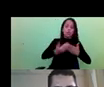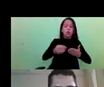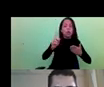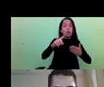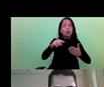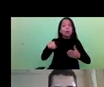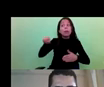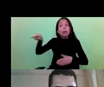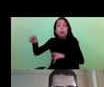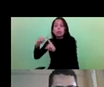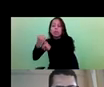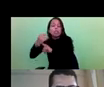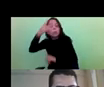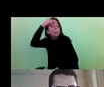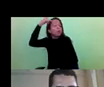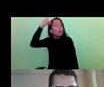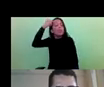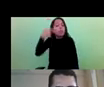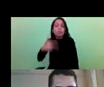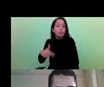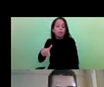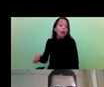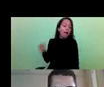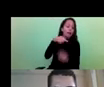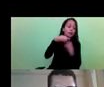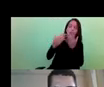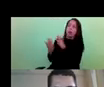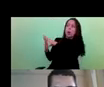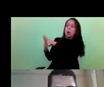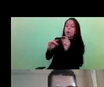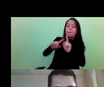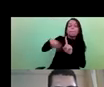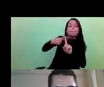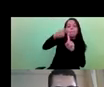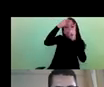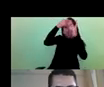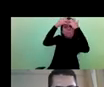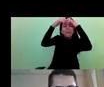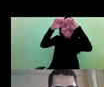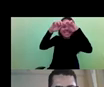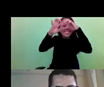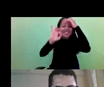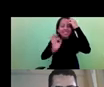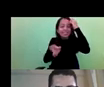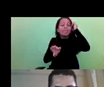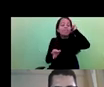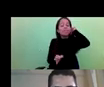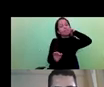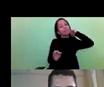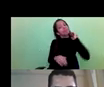O poder e classe social, é nessa perspectiva crítica que nós vamos